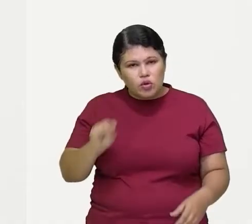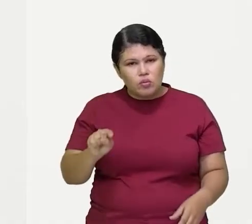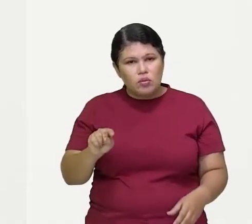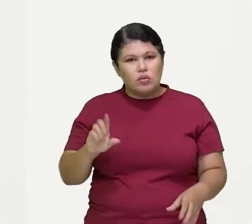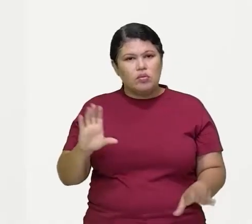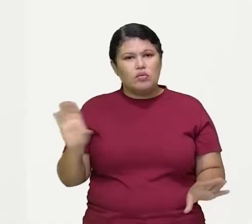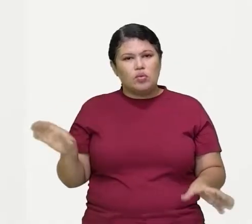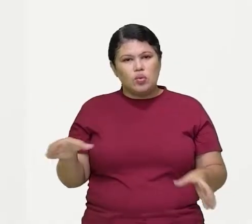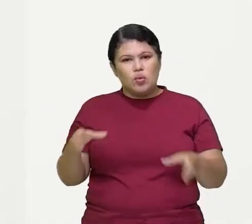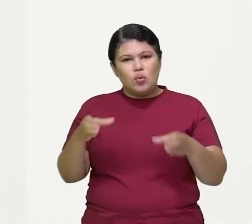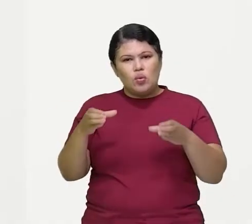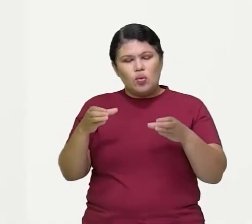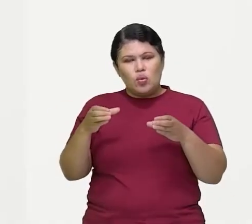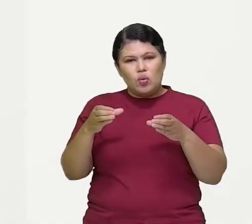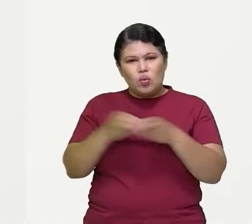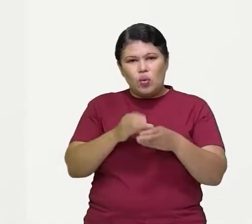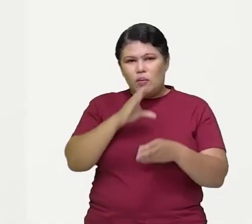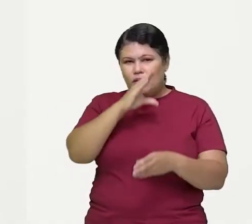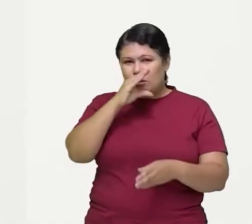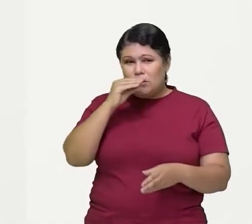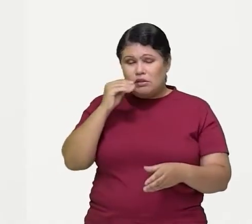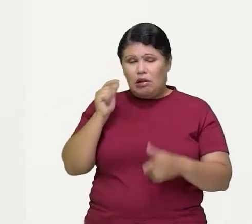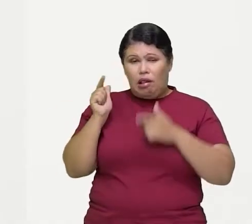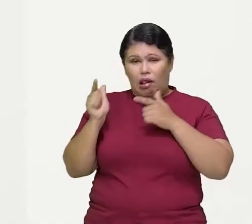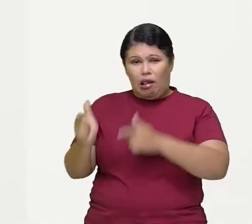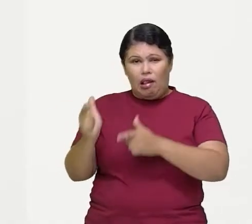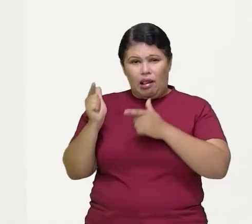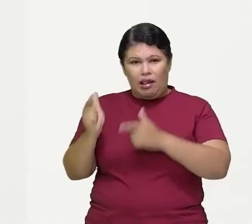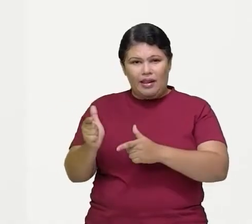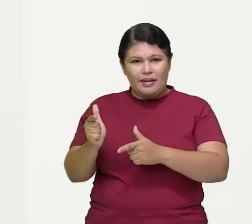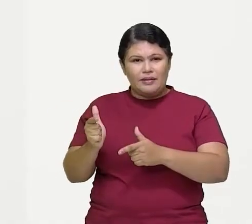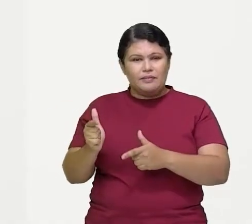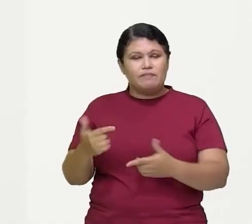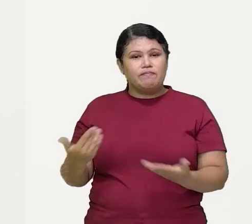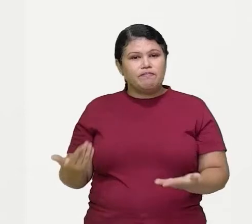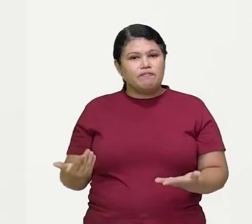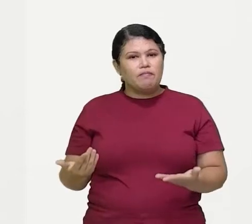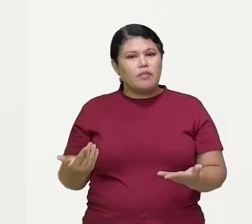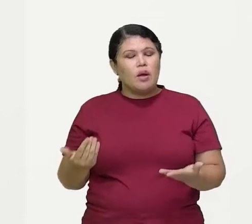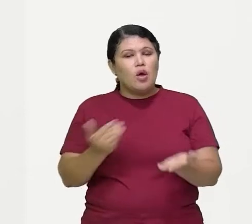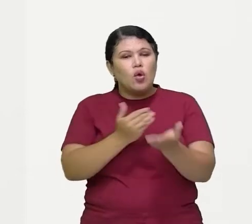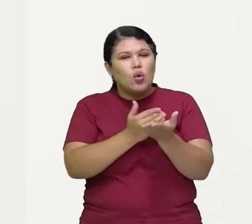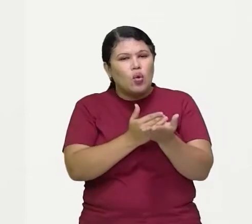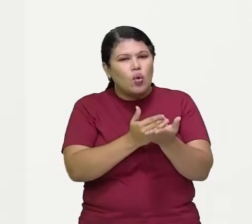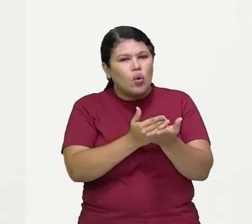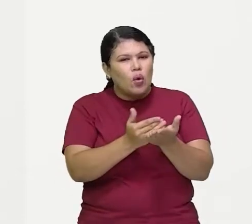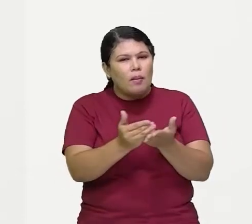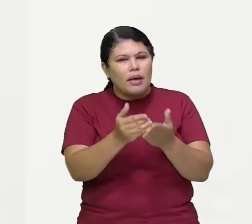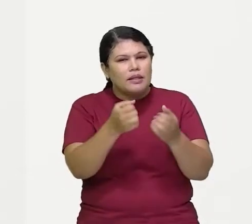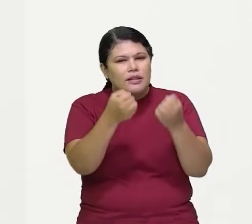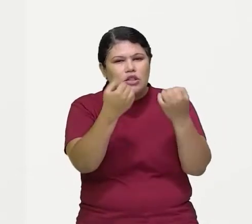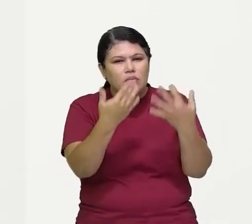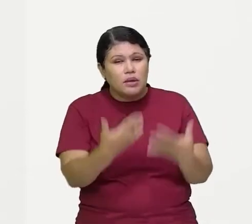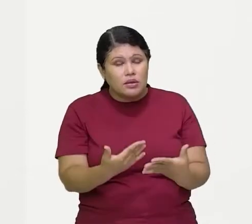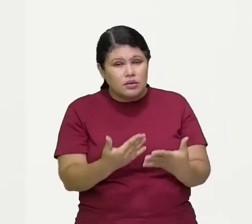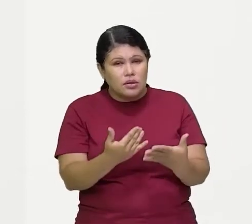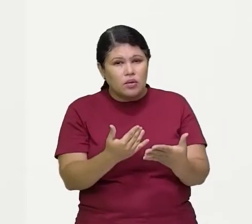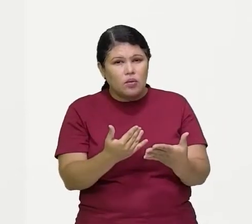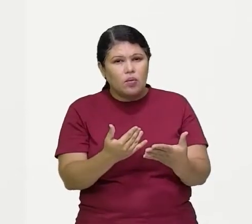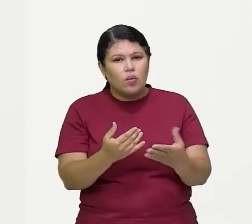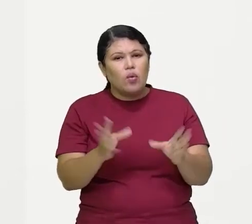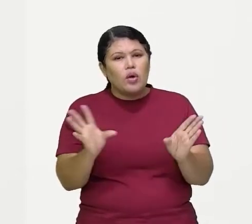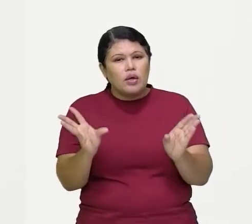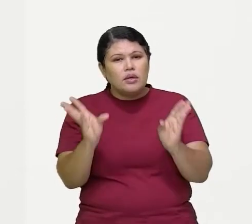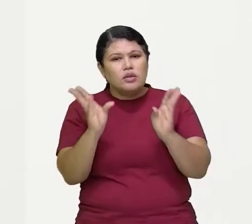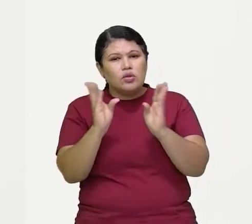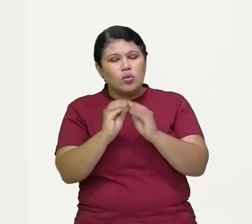2 pontos. Um bando de garotos zombeteiros para introduzir uma explicação,